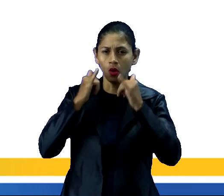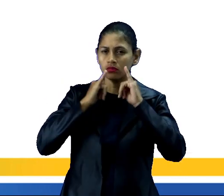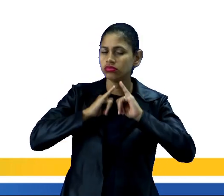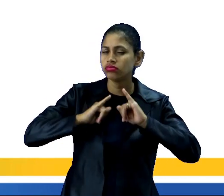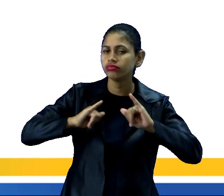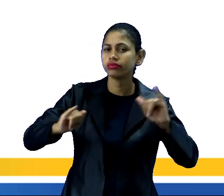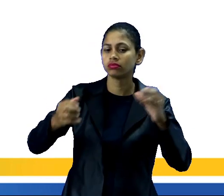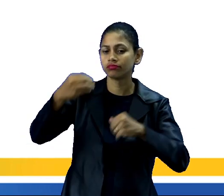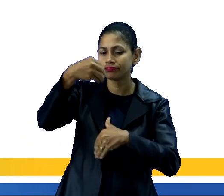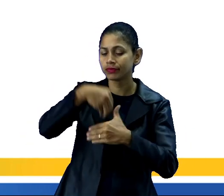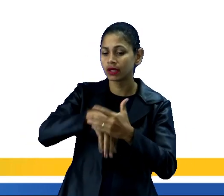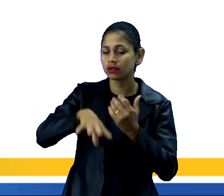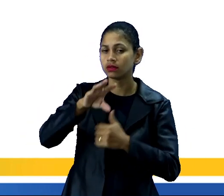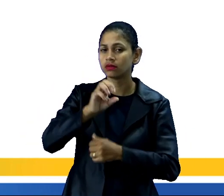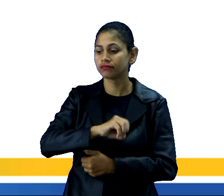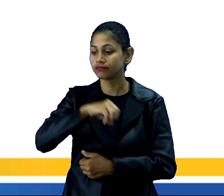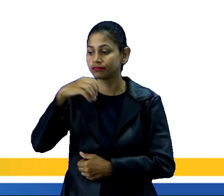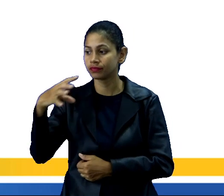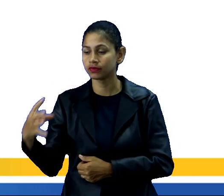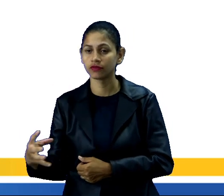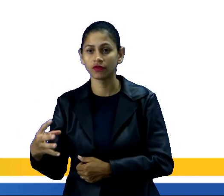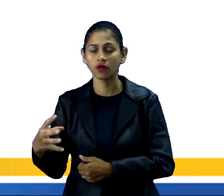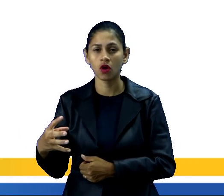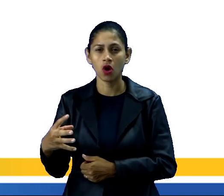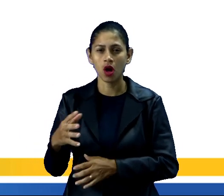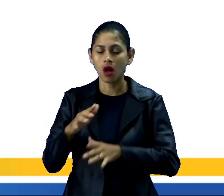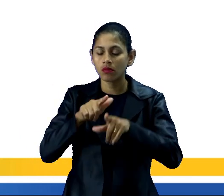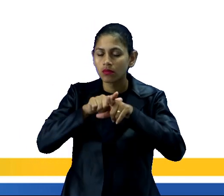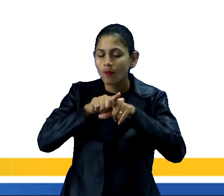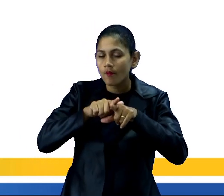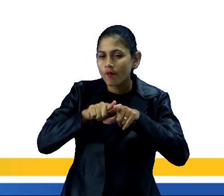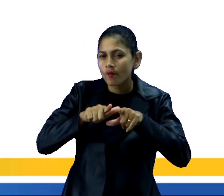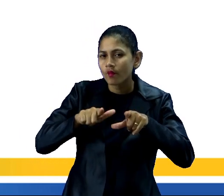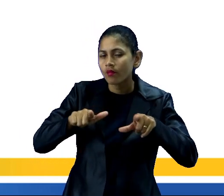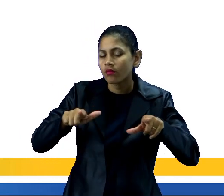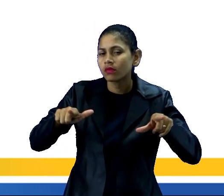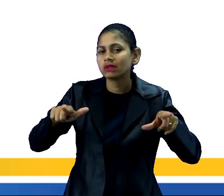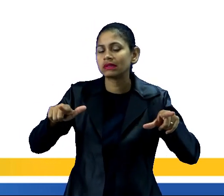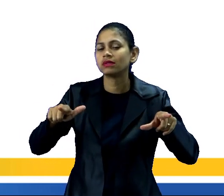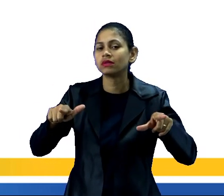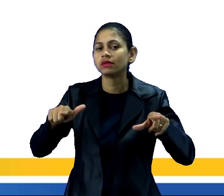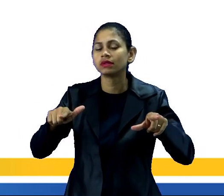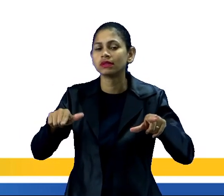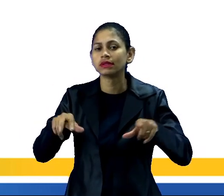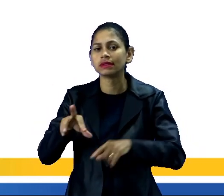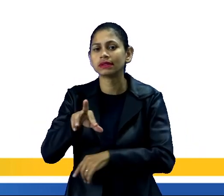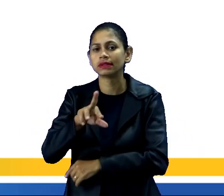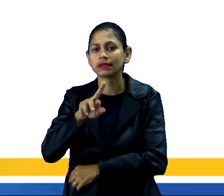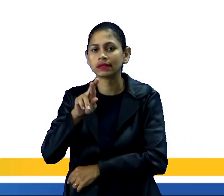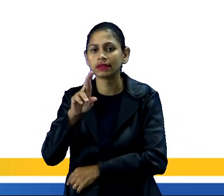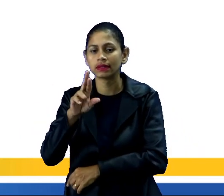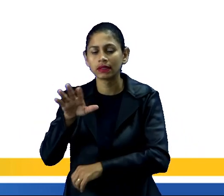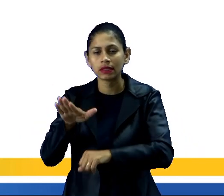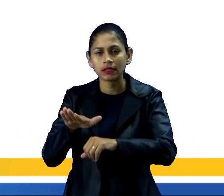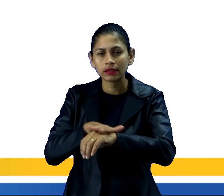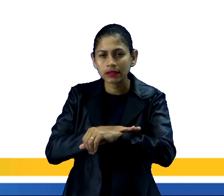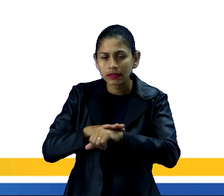dentro e fora, né, a pureza da raça ariana. E aí essa propaganda era feita, né,